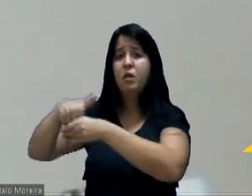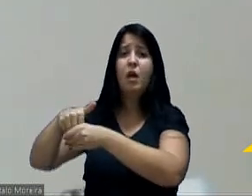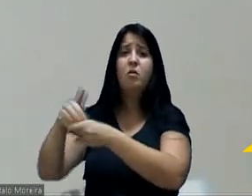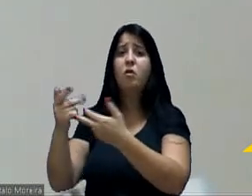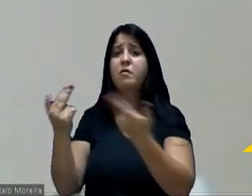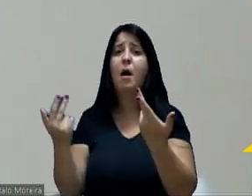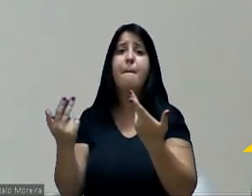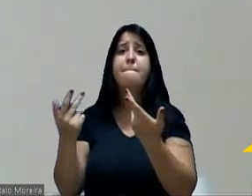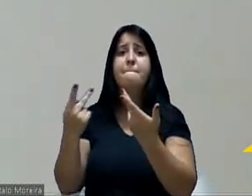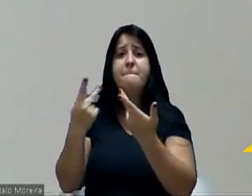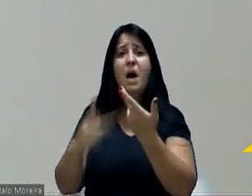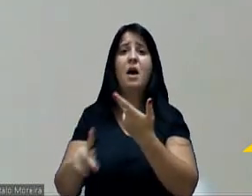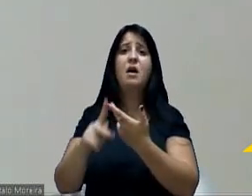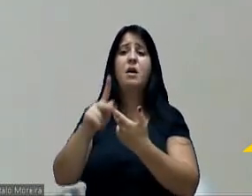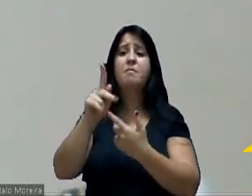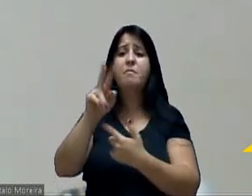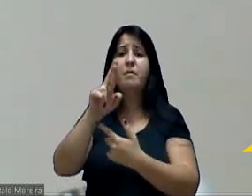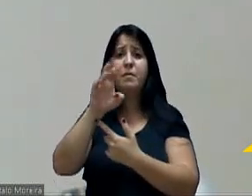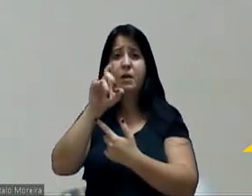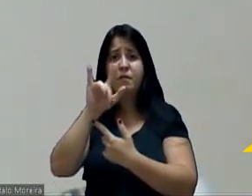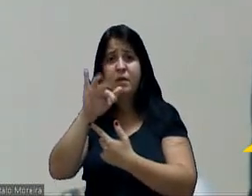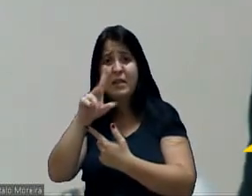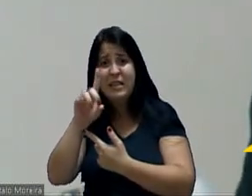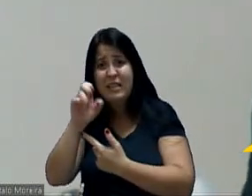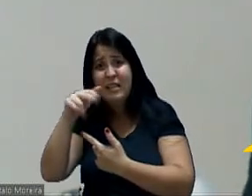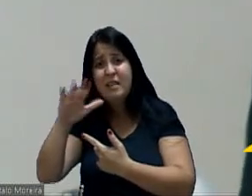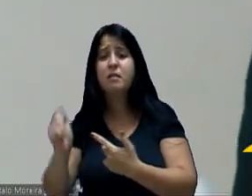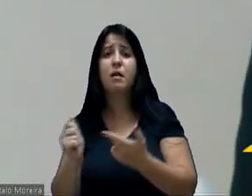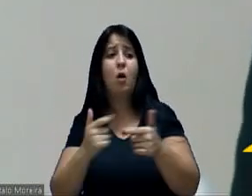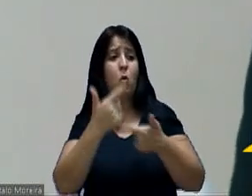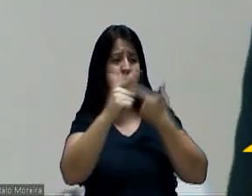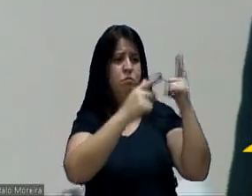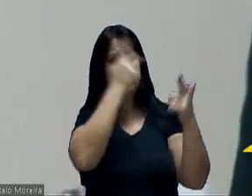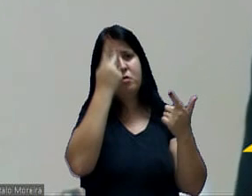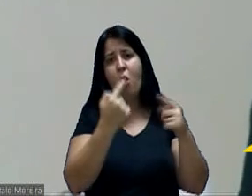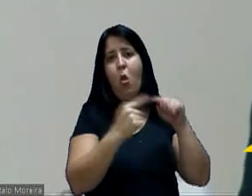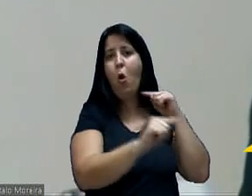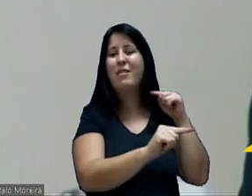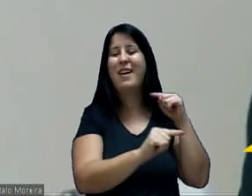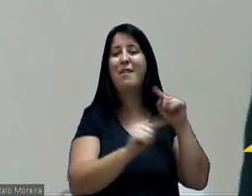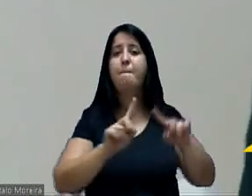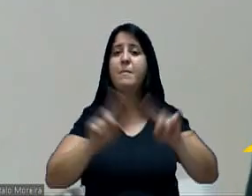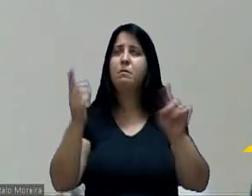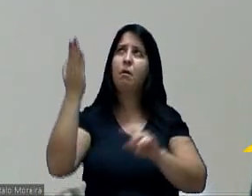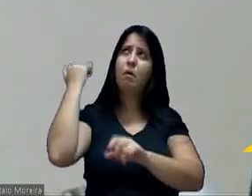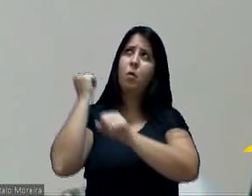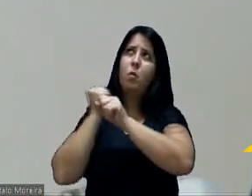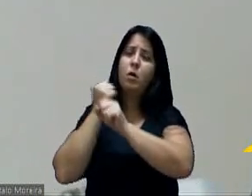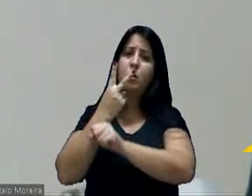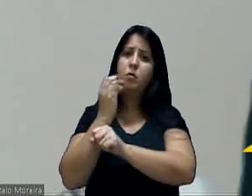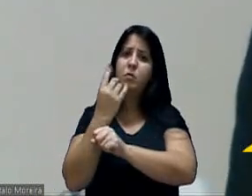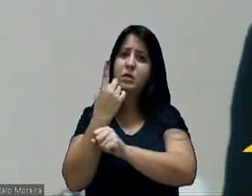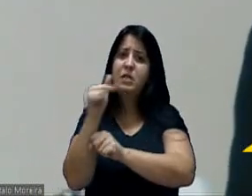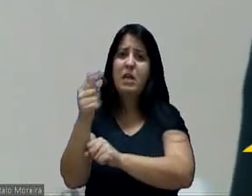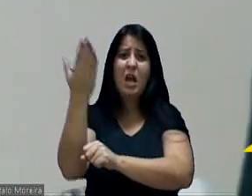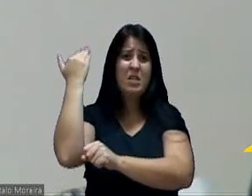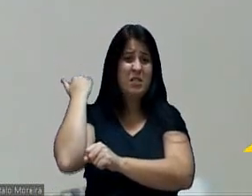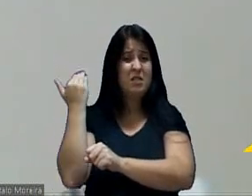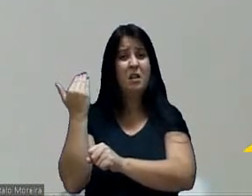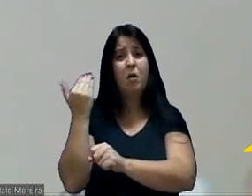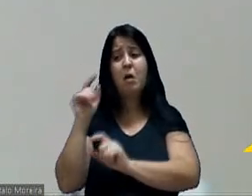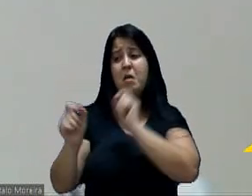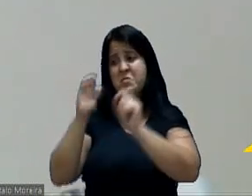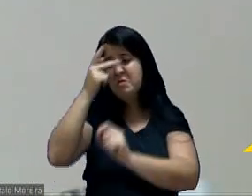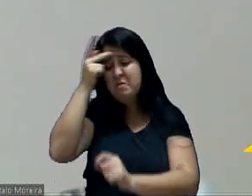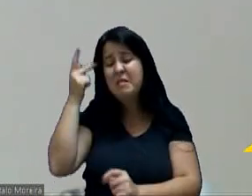Inclusive, o próprio governo federal hoje, os bolsonaristas eram contra a reforma da Previdência. Naquele momento, em 2017, tomava fumo,